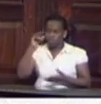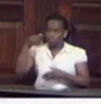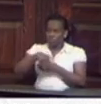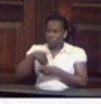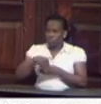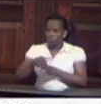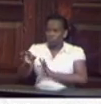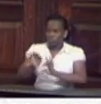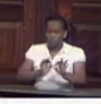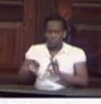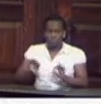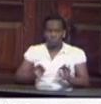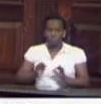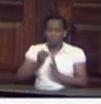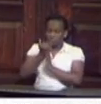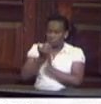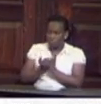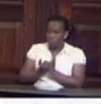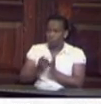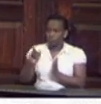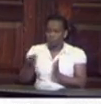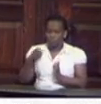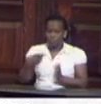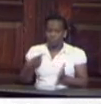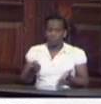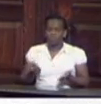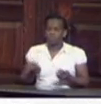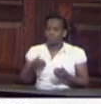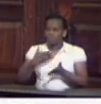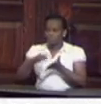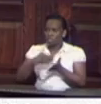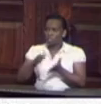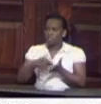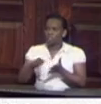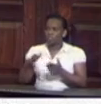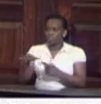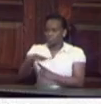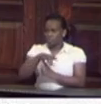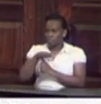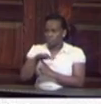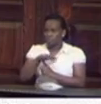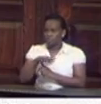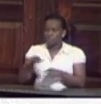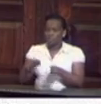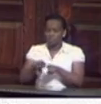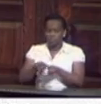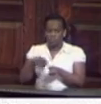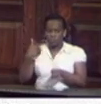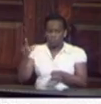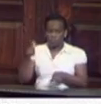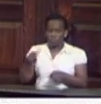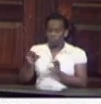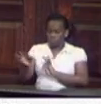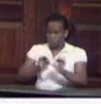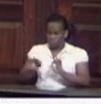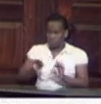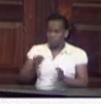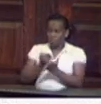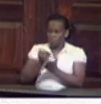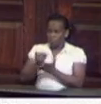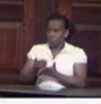um projeto que diminui custos da Secretaria do Ambiente. O outro dia aprovei um projeto que aumenta a arrecadação. E